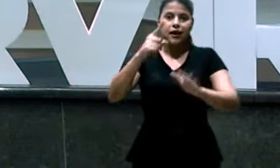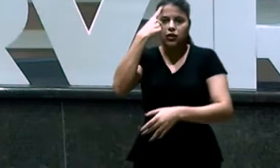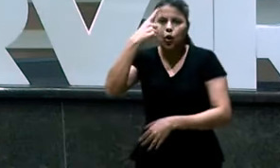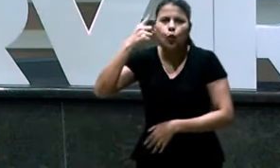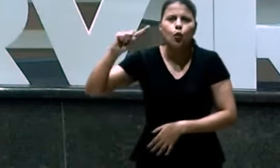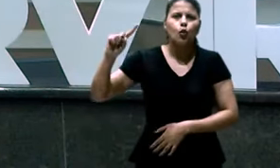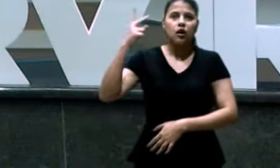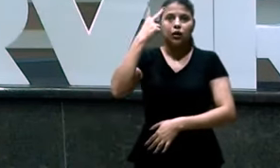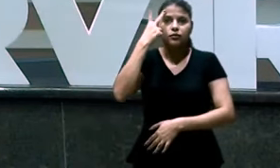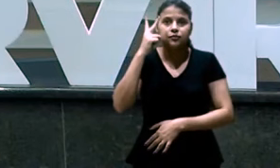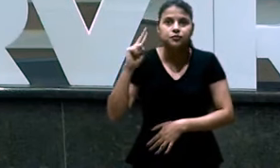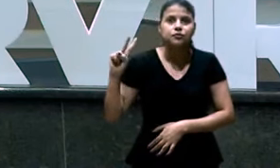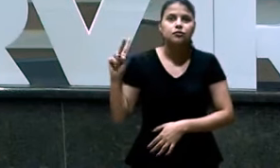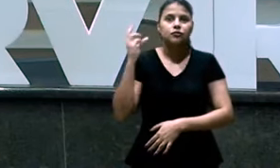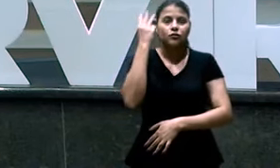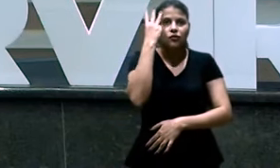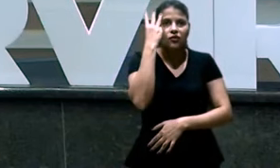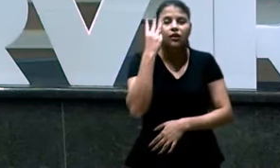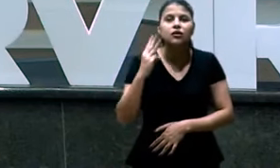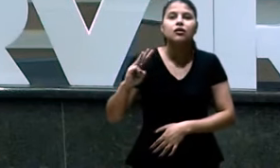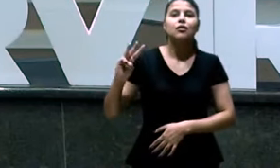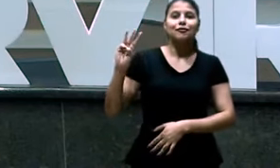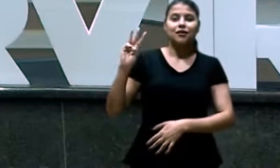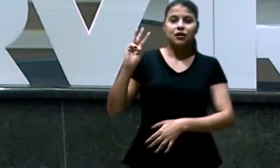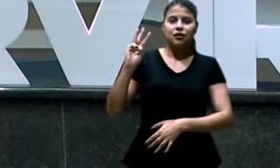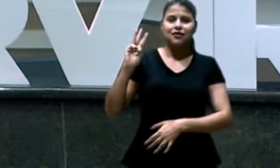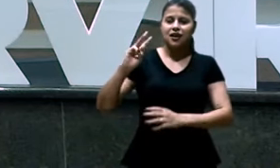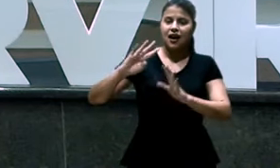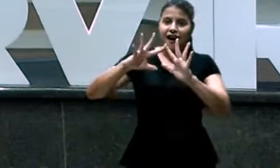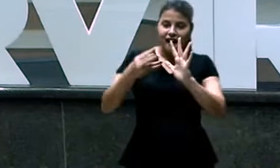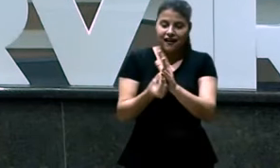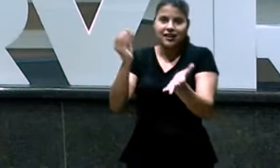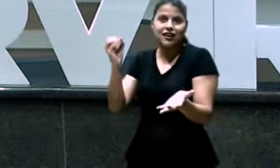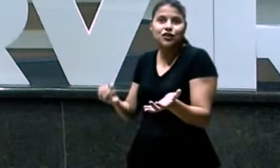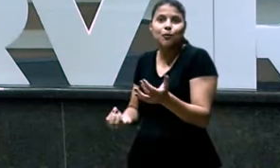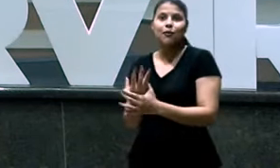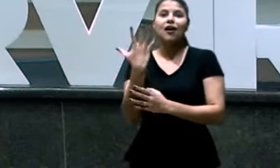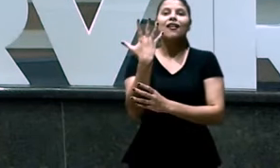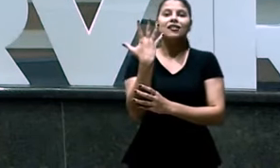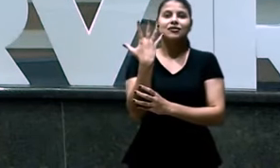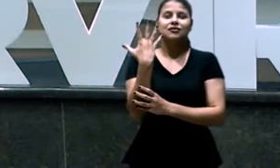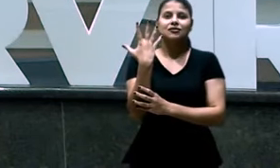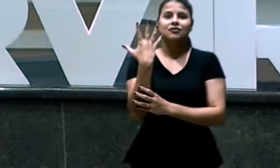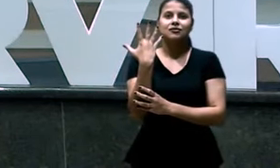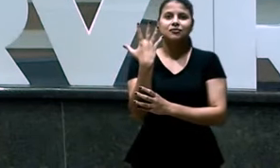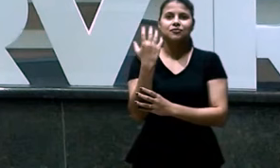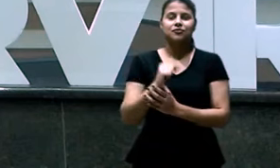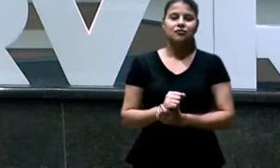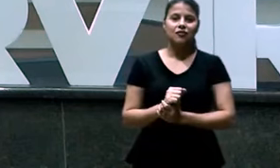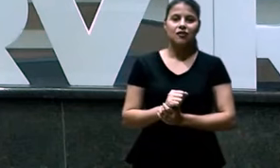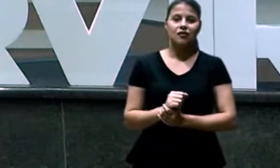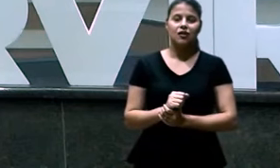reedificarei. Sempre o João, né? Ele falava isso do seu corpo. O que ele estava dizendo é: na eternidade eu era como o templo de